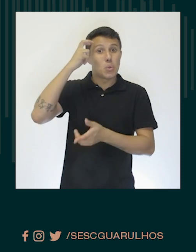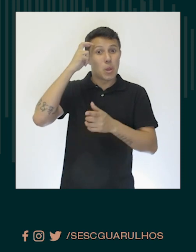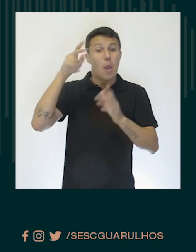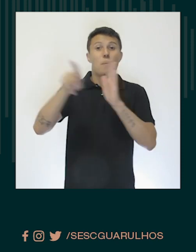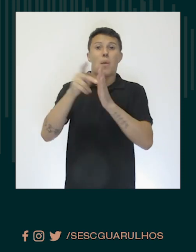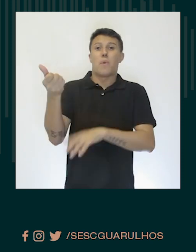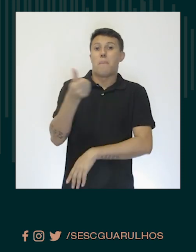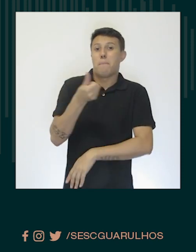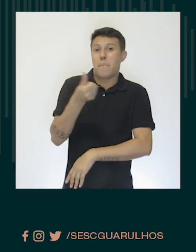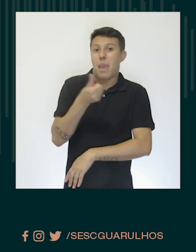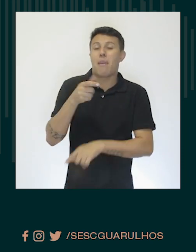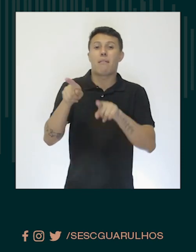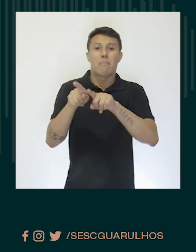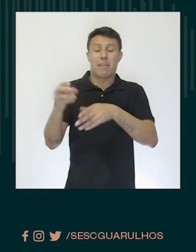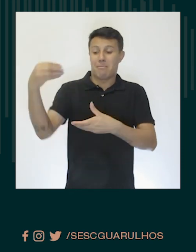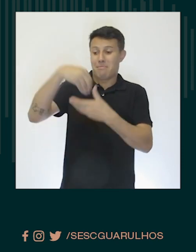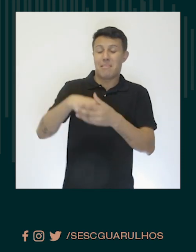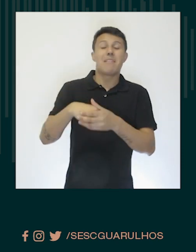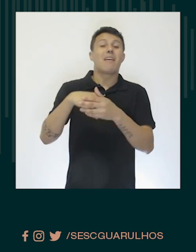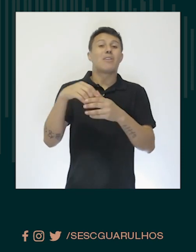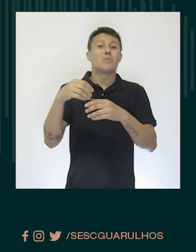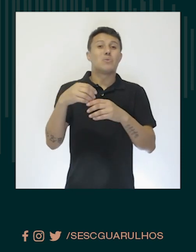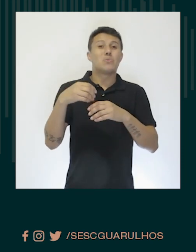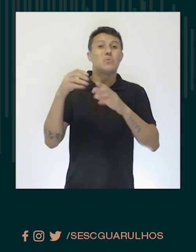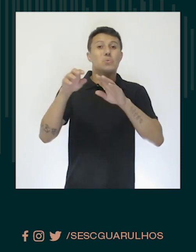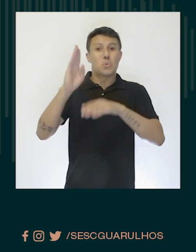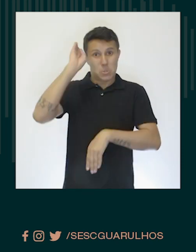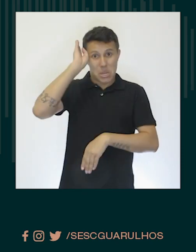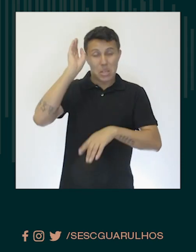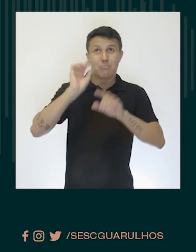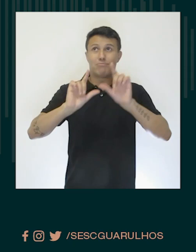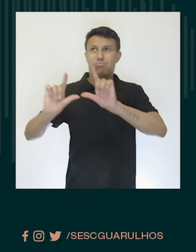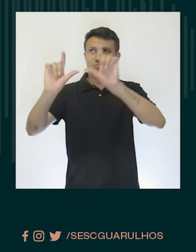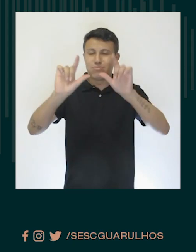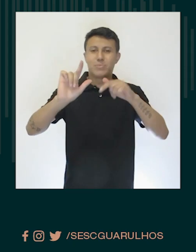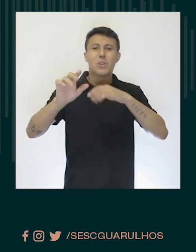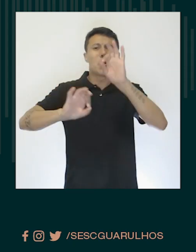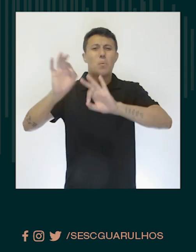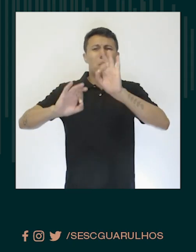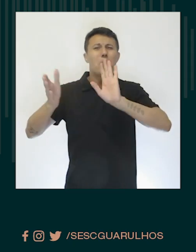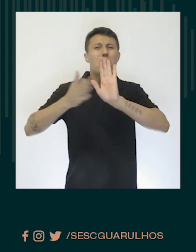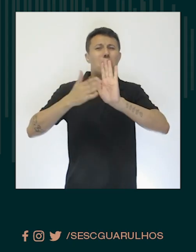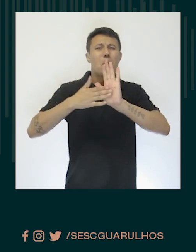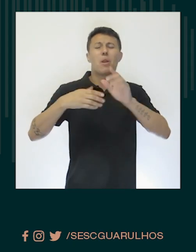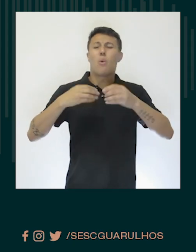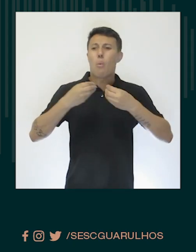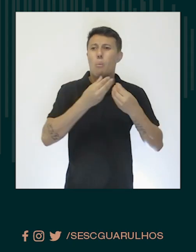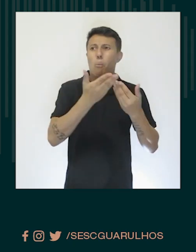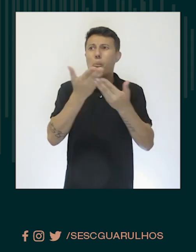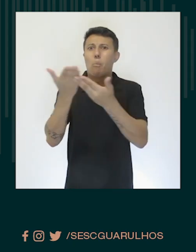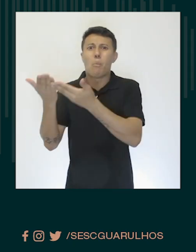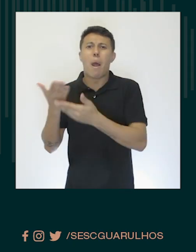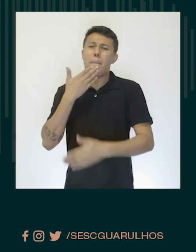expor no Arrastão Cultural, dentro do SESC mesmo, e de rodar um pouco com esse projeto, que